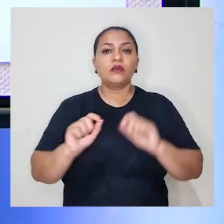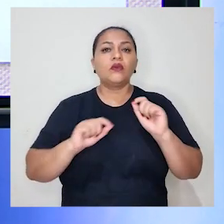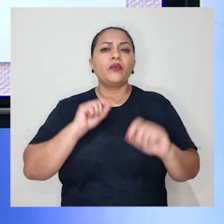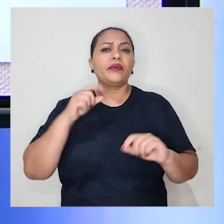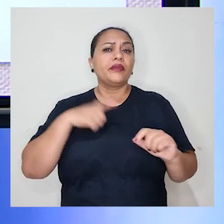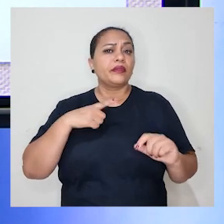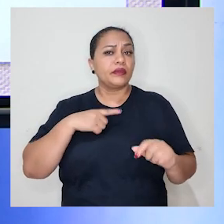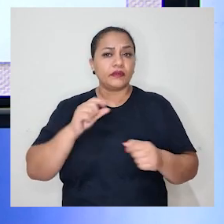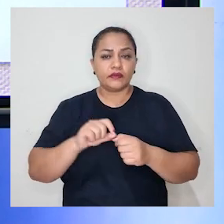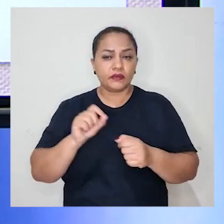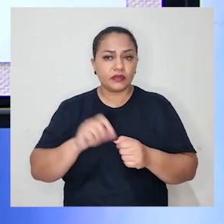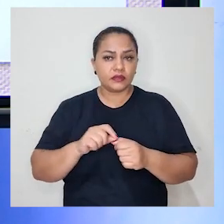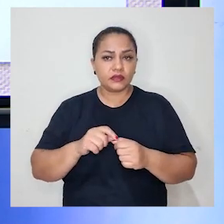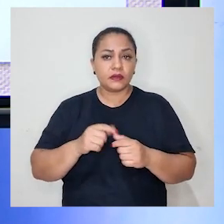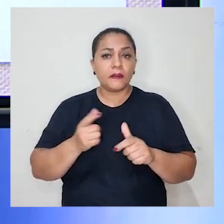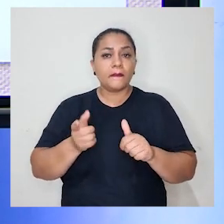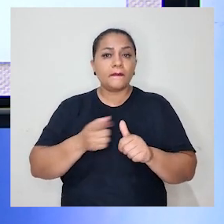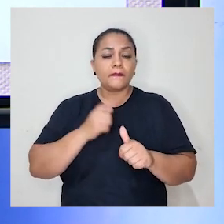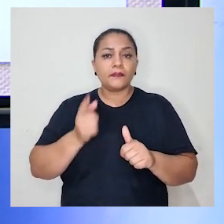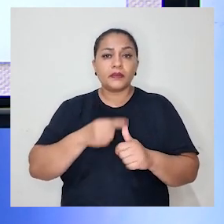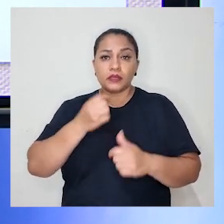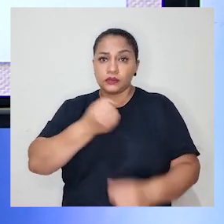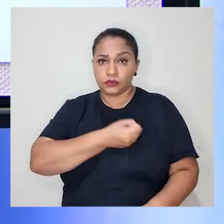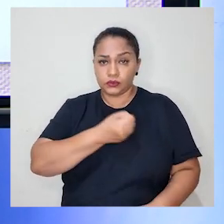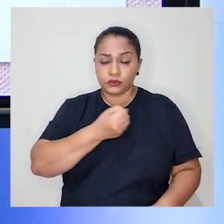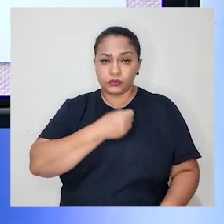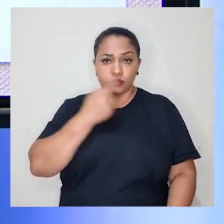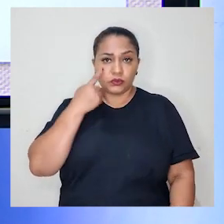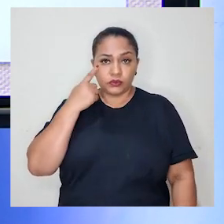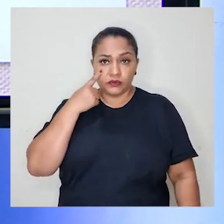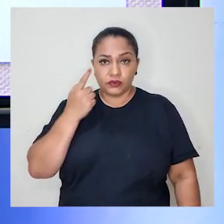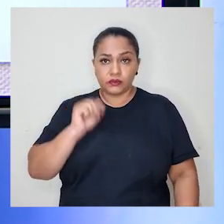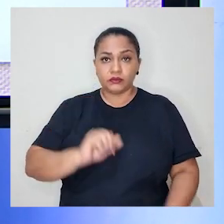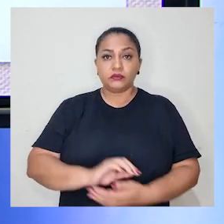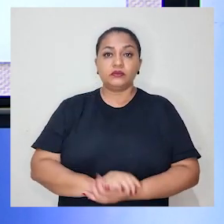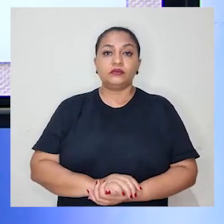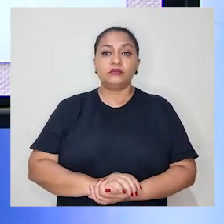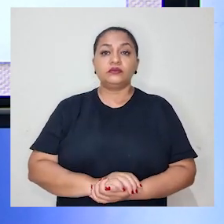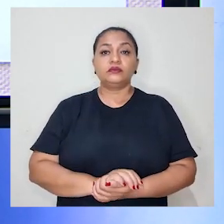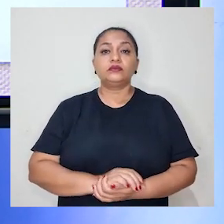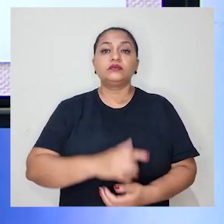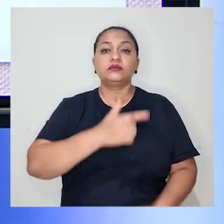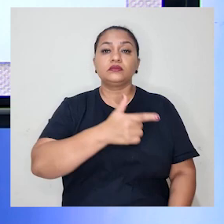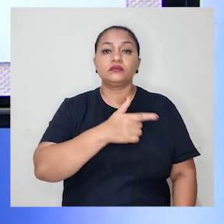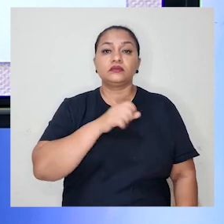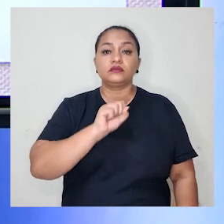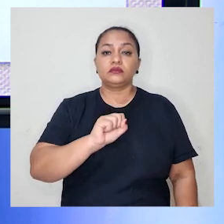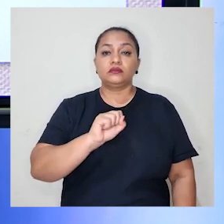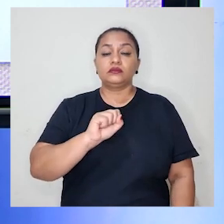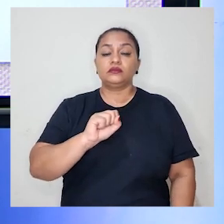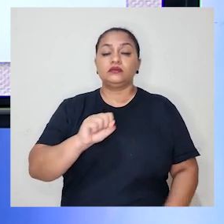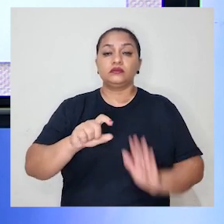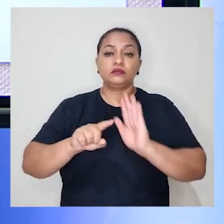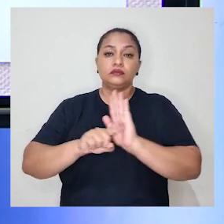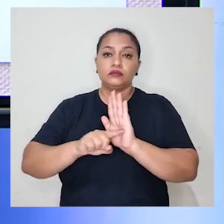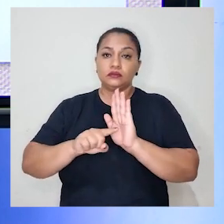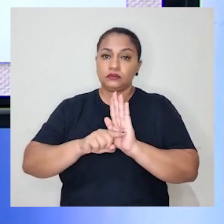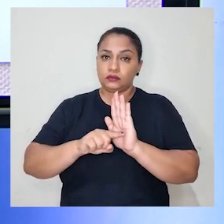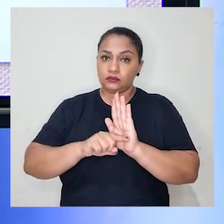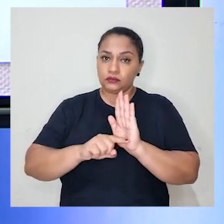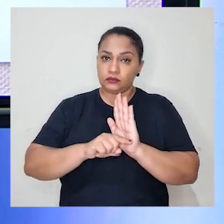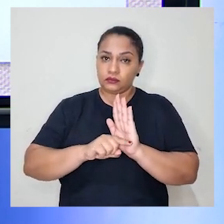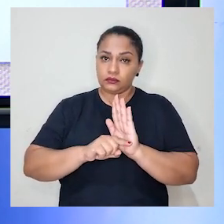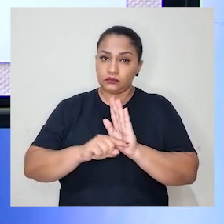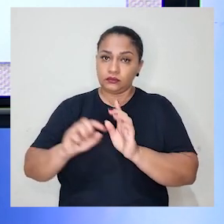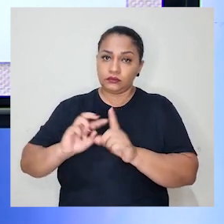que nós temos que fazer? Pegar os primeiros algarismos, olha só, pegar o 28 e